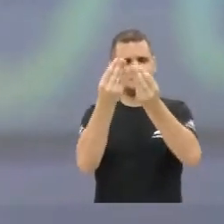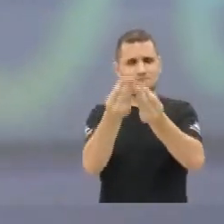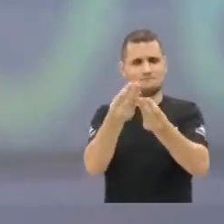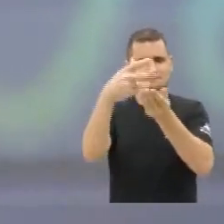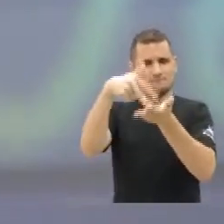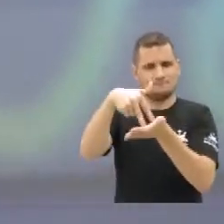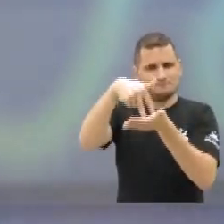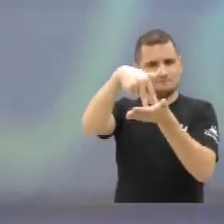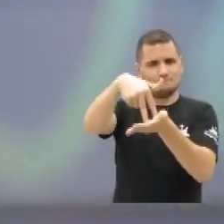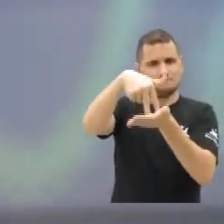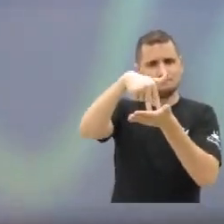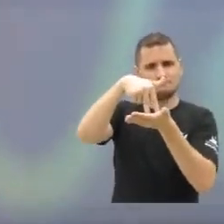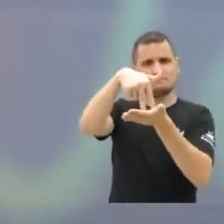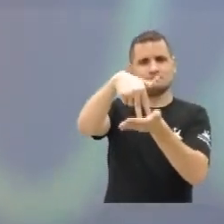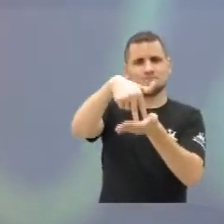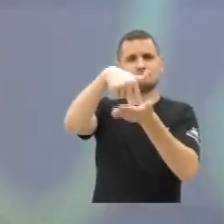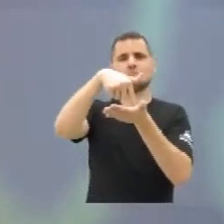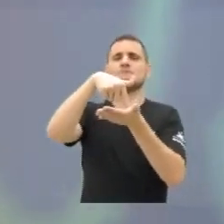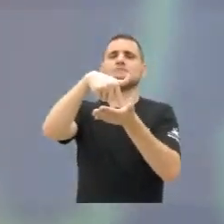levantarei,